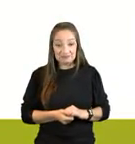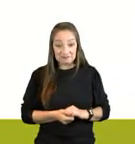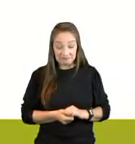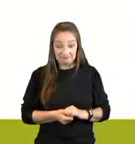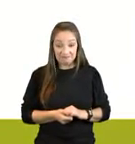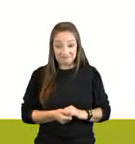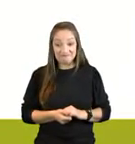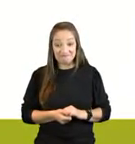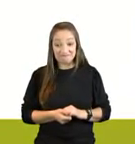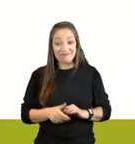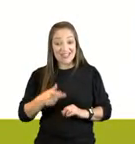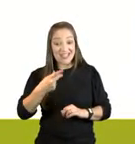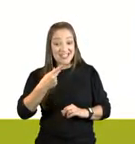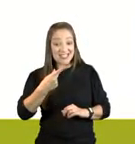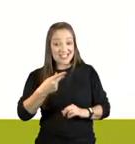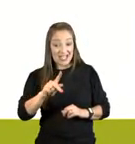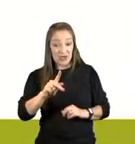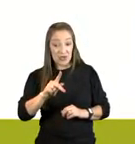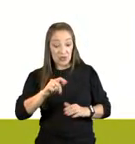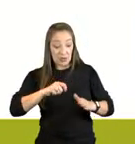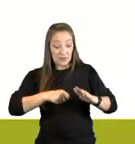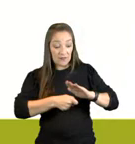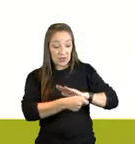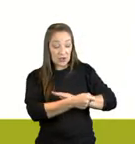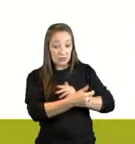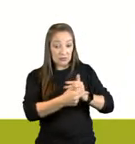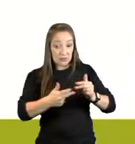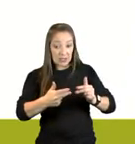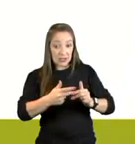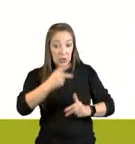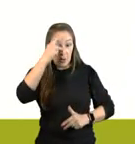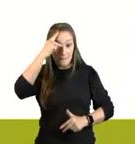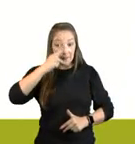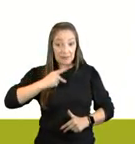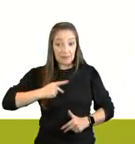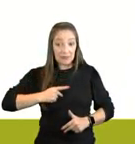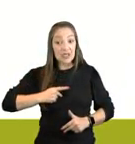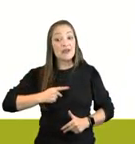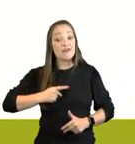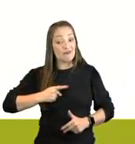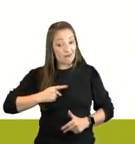aproximar seus investimentos do perfil, né? Putz, meu primo ganha